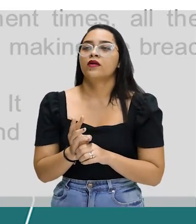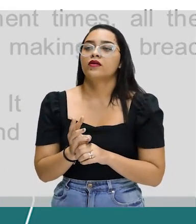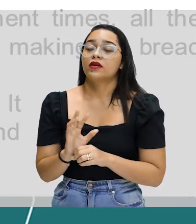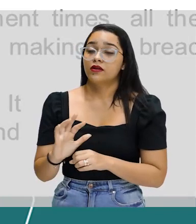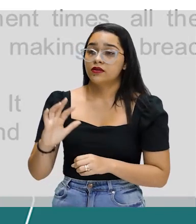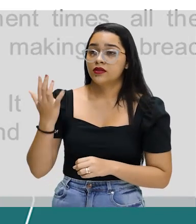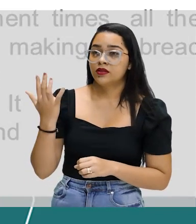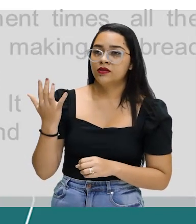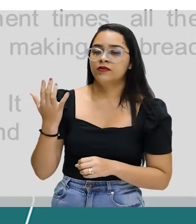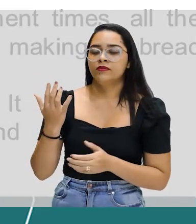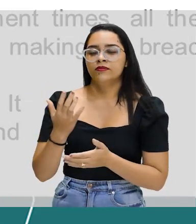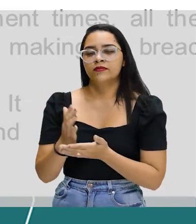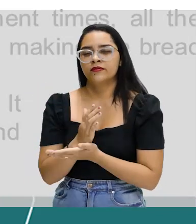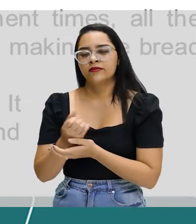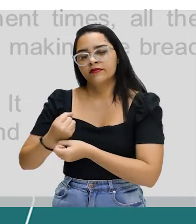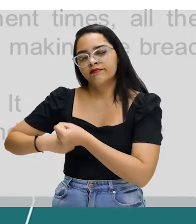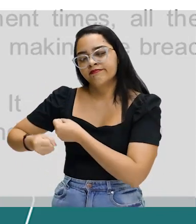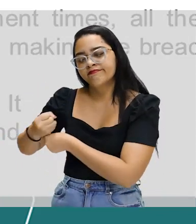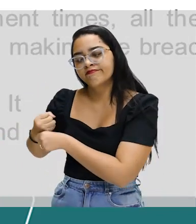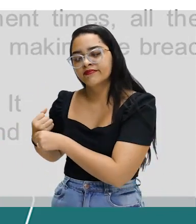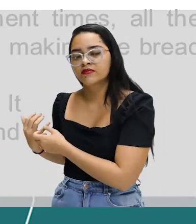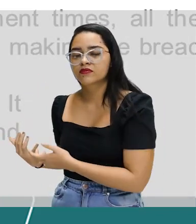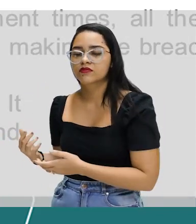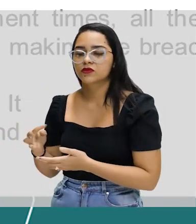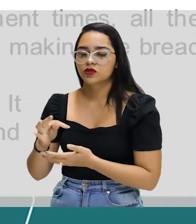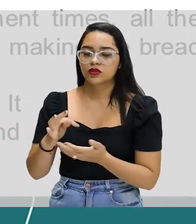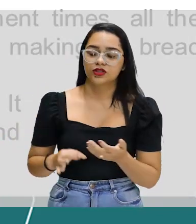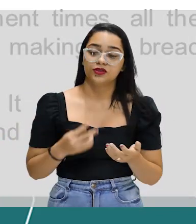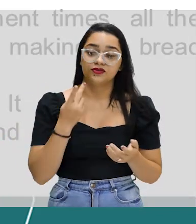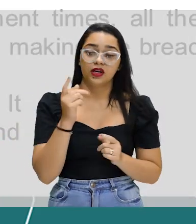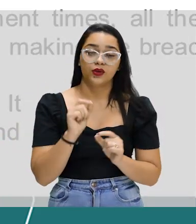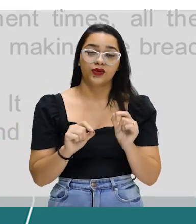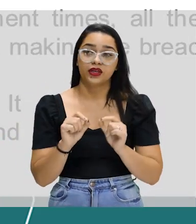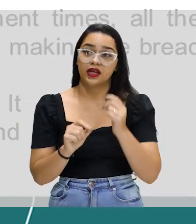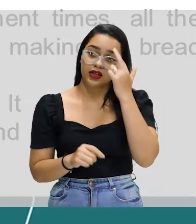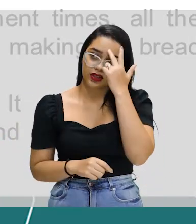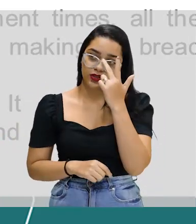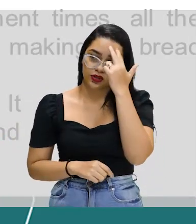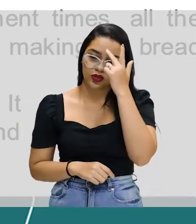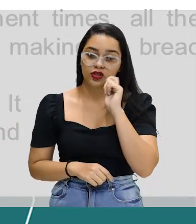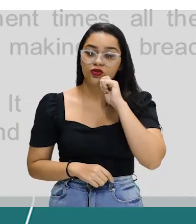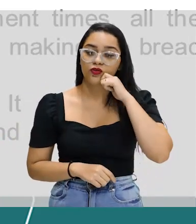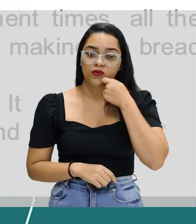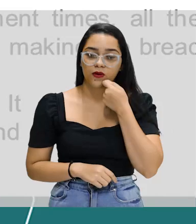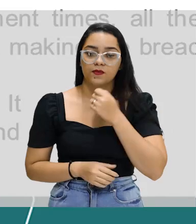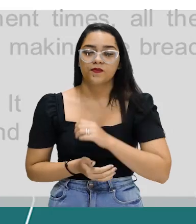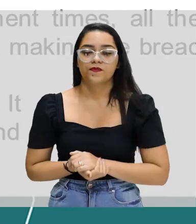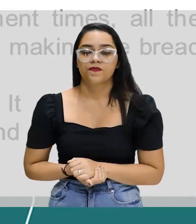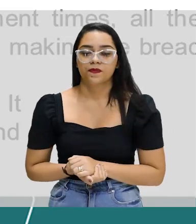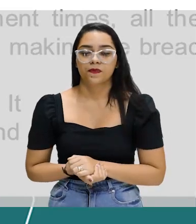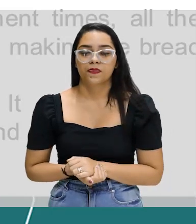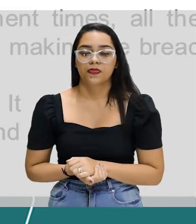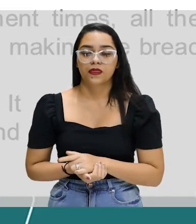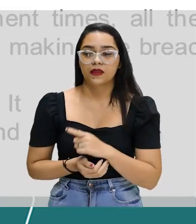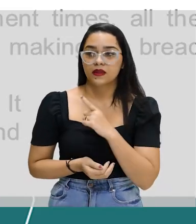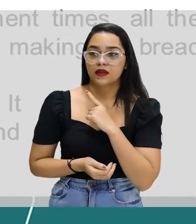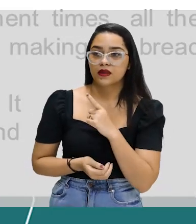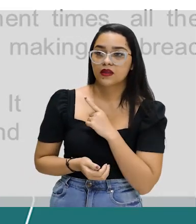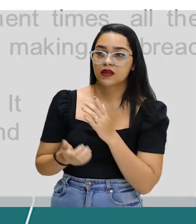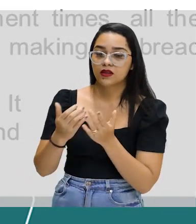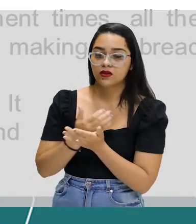foi realizado há alguns anos atrás. O texto a seguir relata a história do pão. Com base